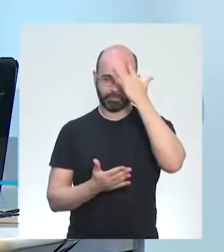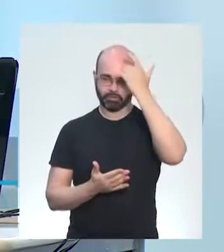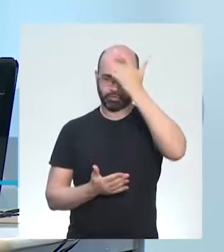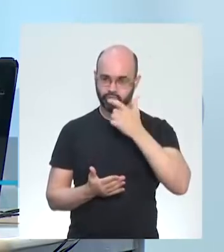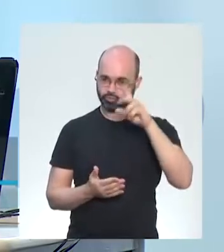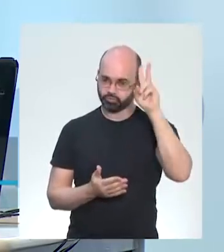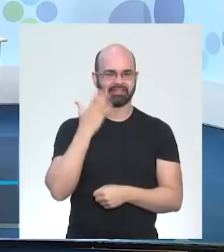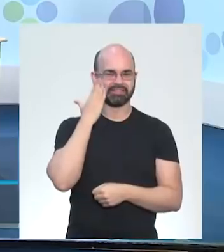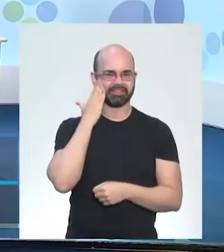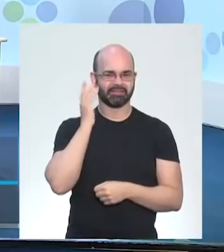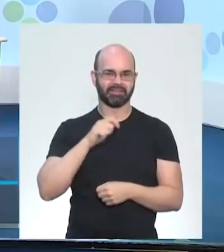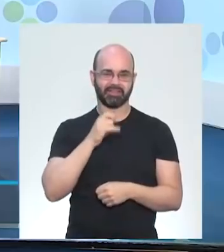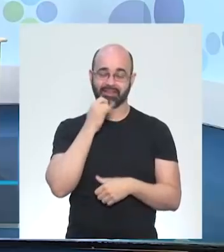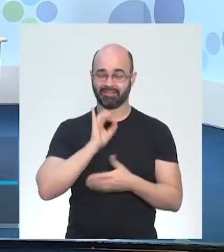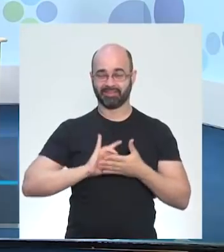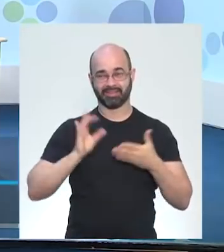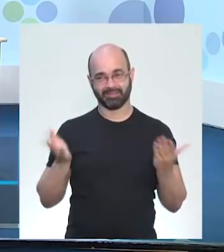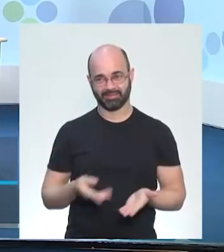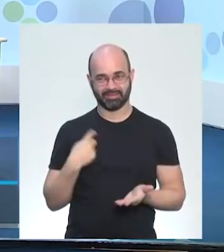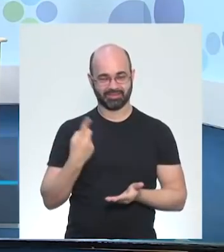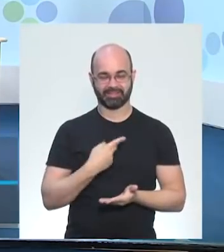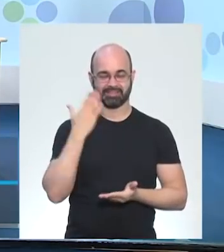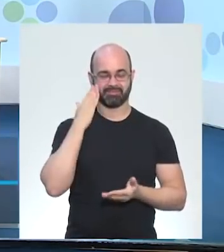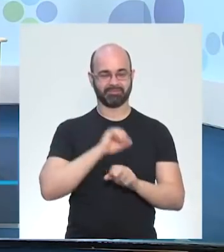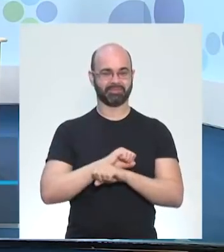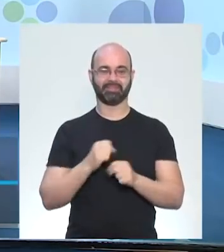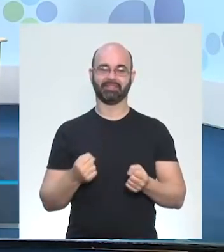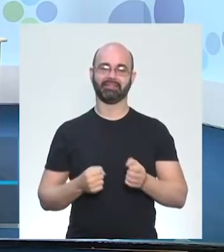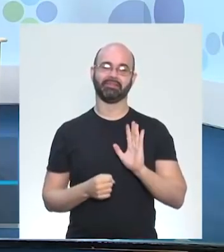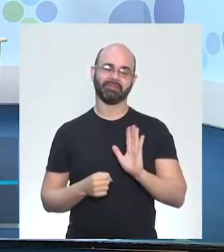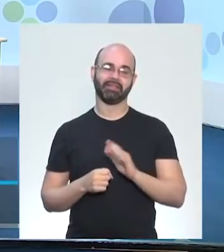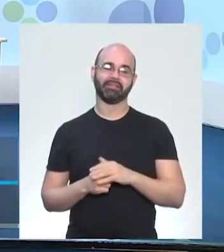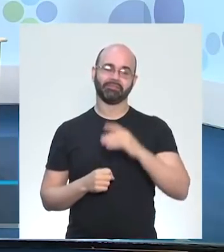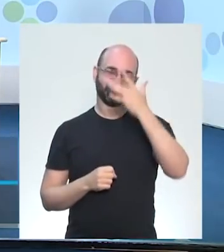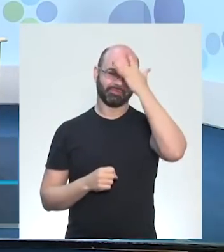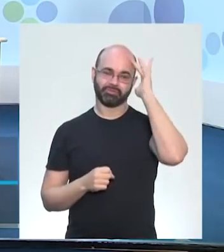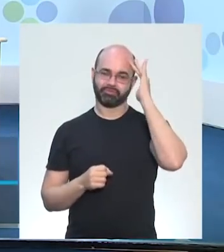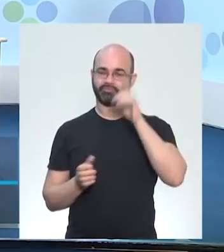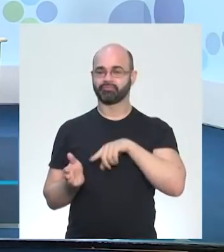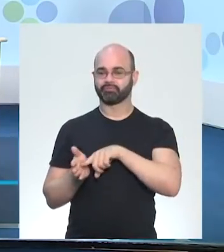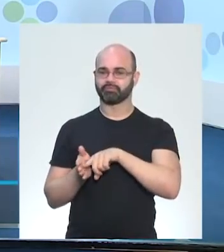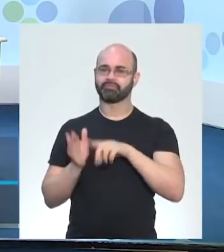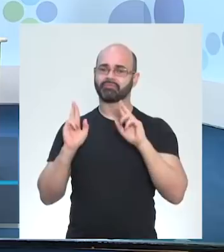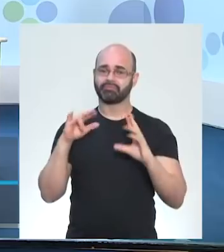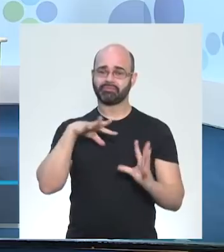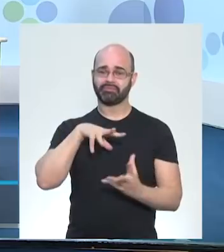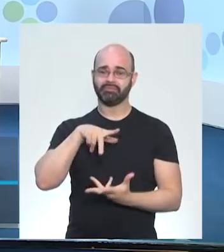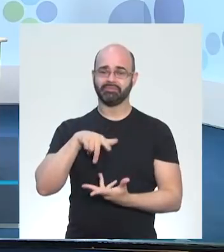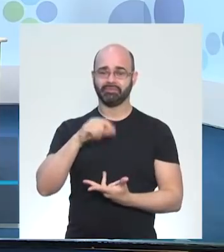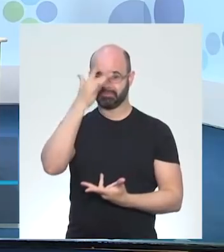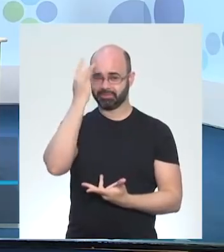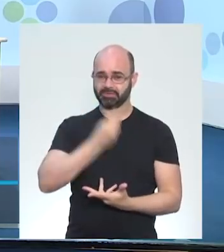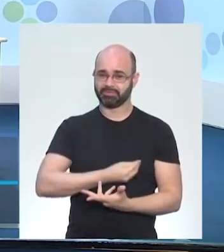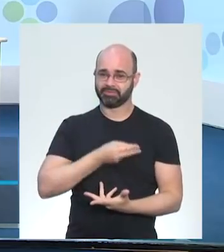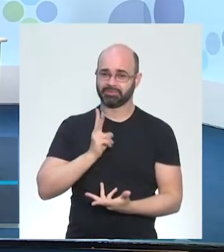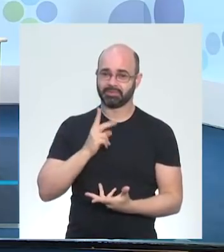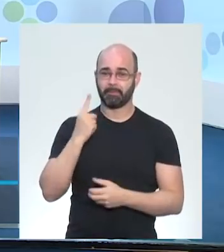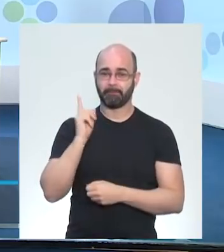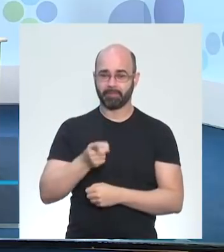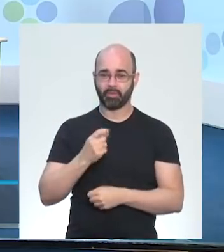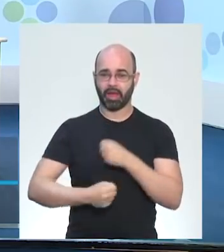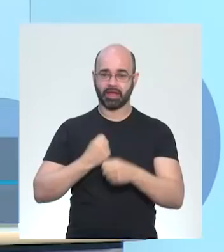diga lá. a professora Luciana trouxe, que pode ter sido uma coisa que bastante gente pensou. Fósforo. Porque parecia uma caixinha